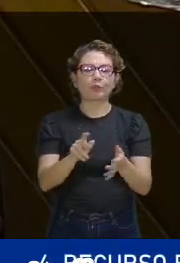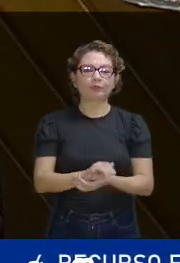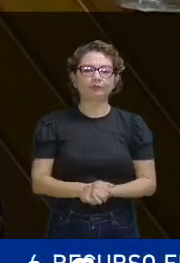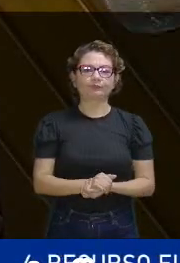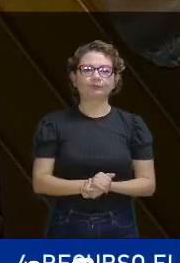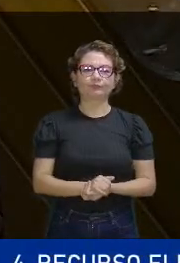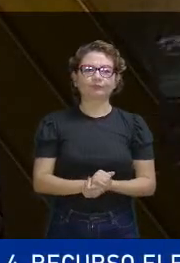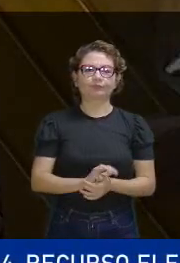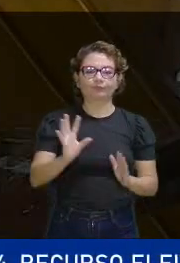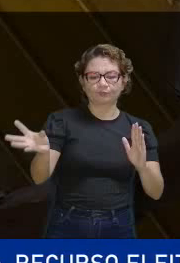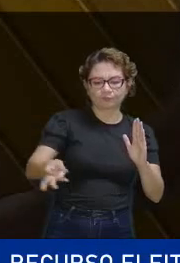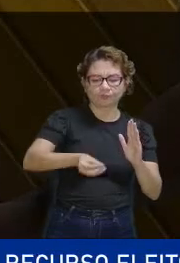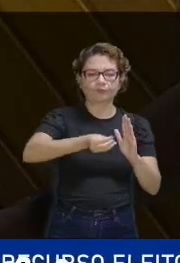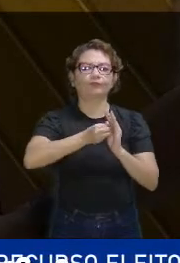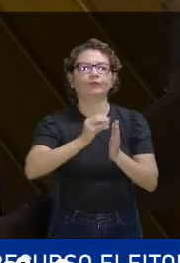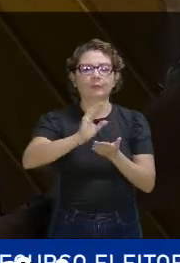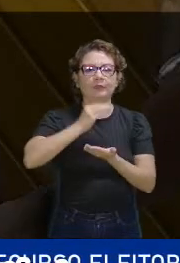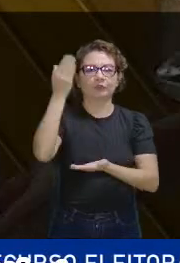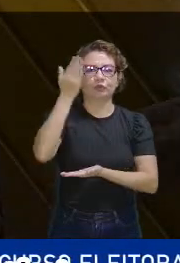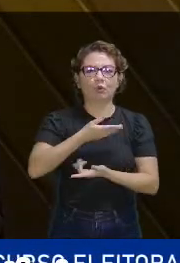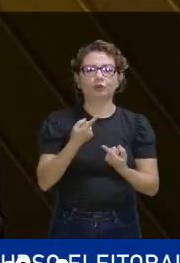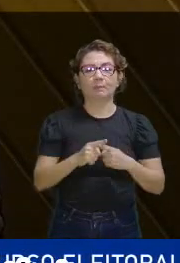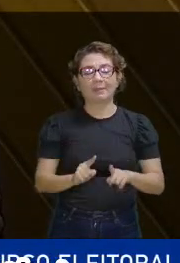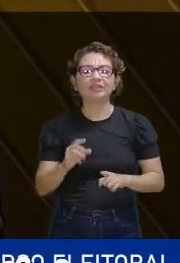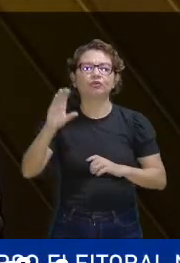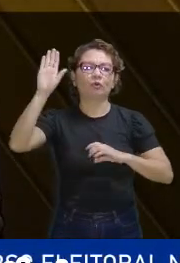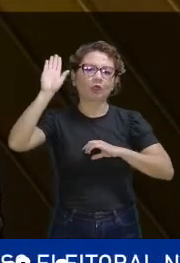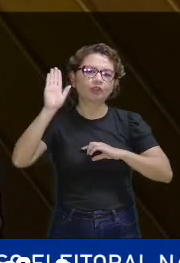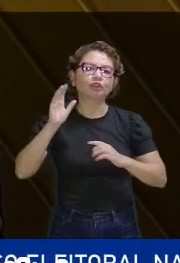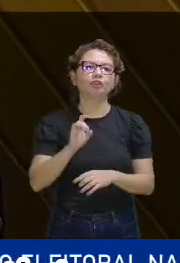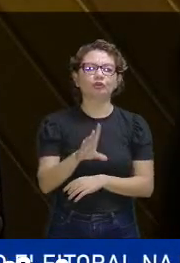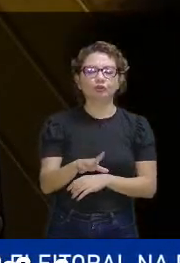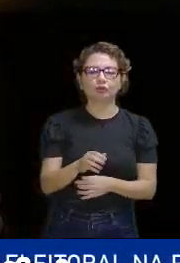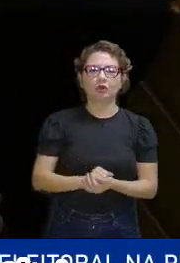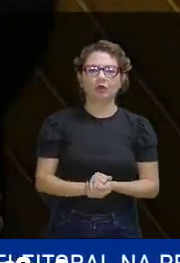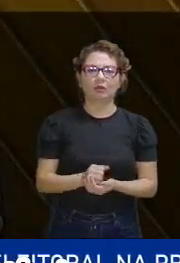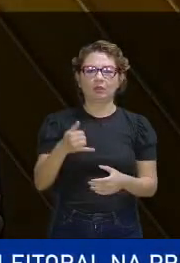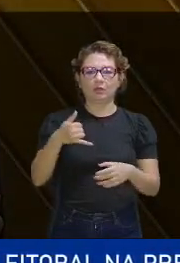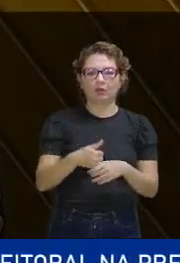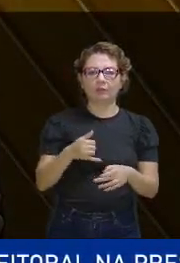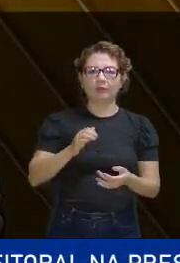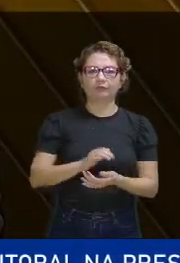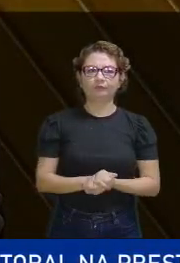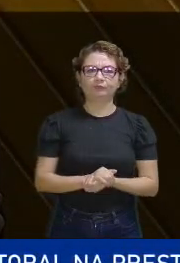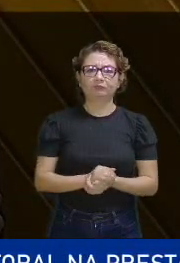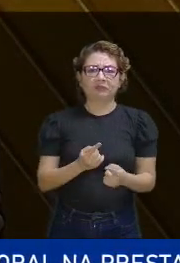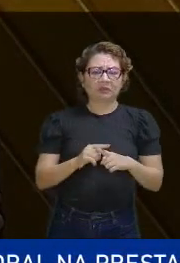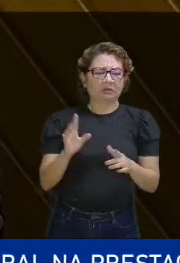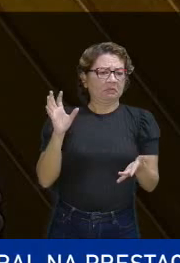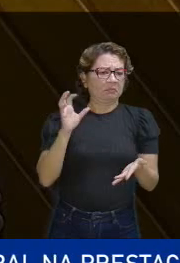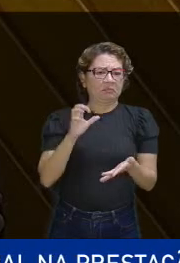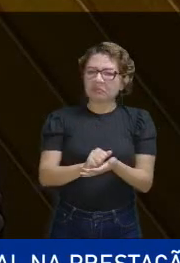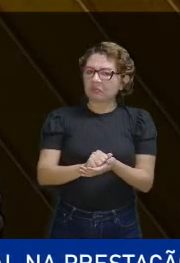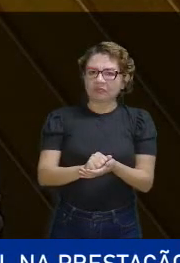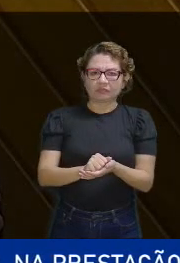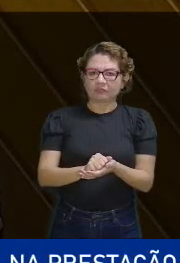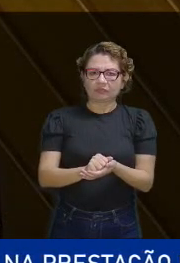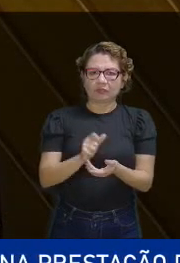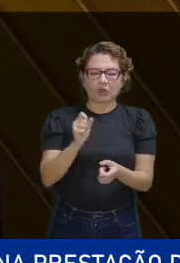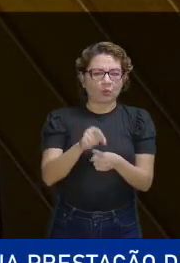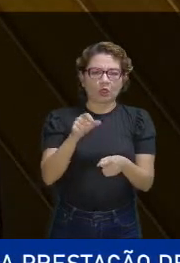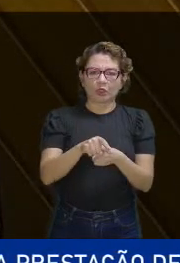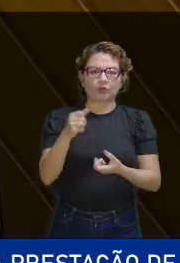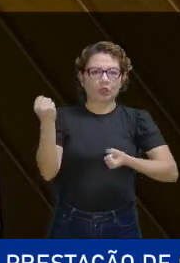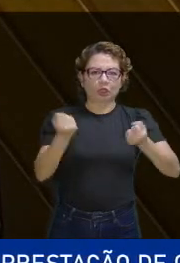ordinariamente na prestação de contas. Ocorre que o candidato declarou gastos com combustível sem, contudo, registrar a cessão ou aluguel